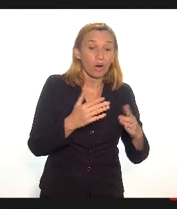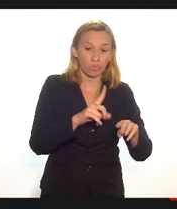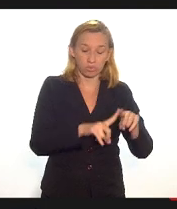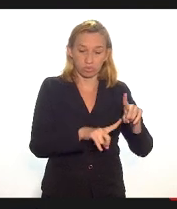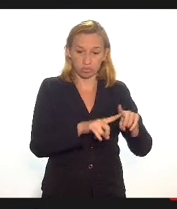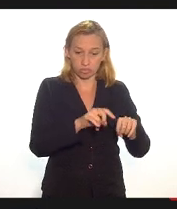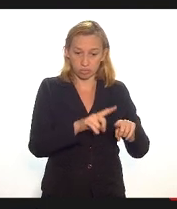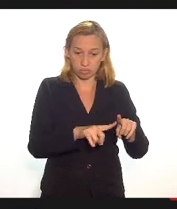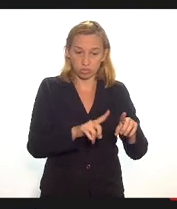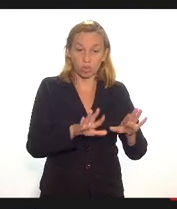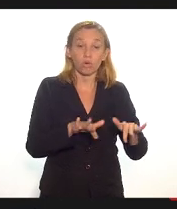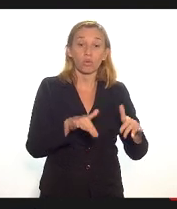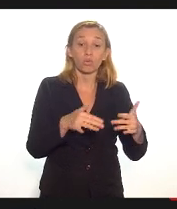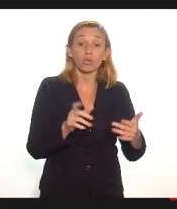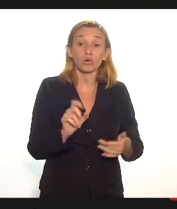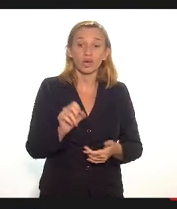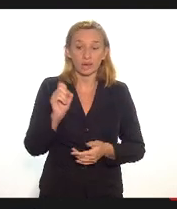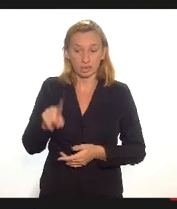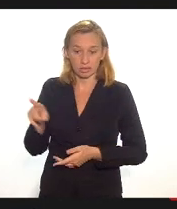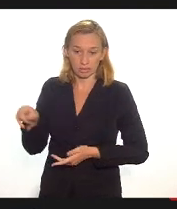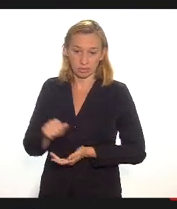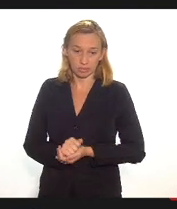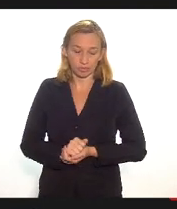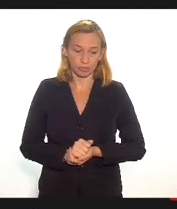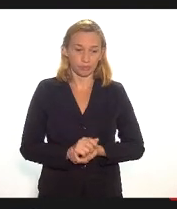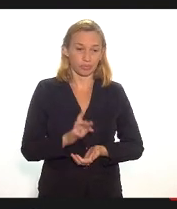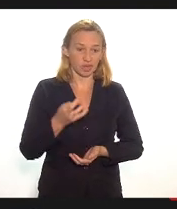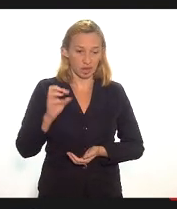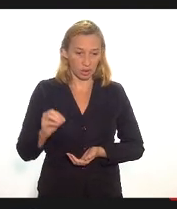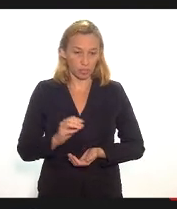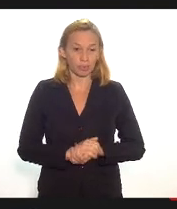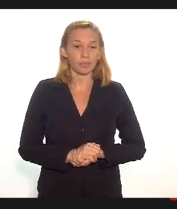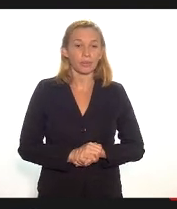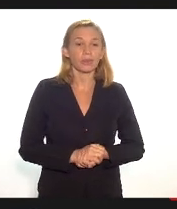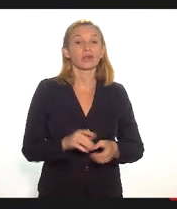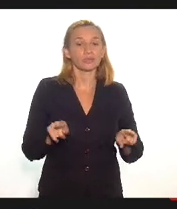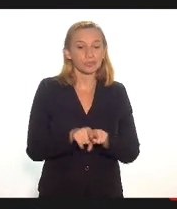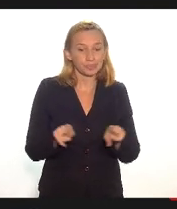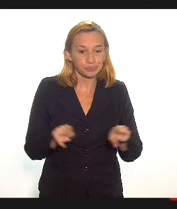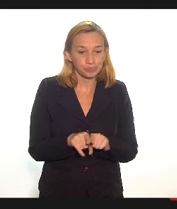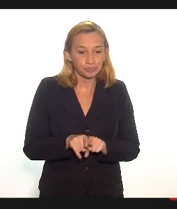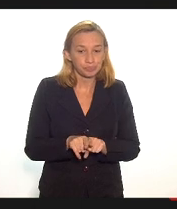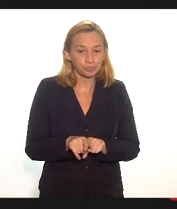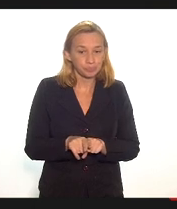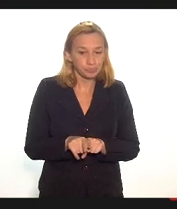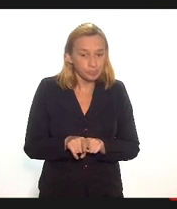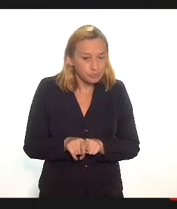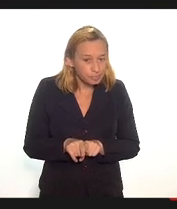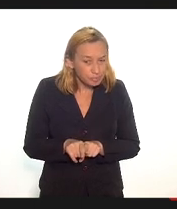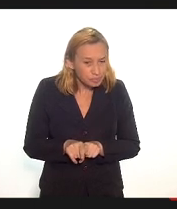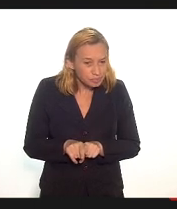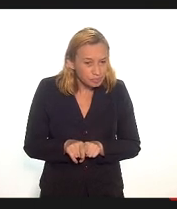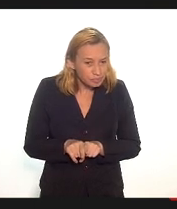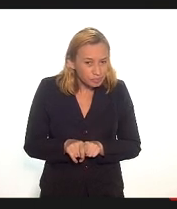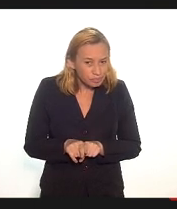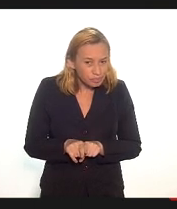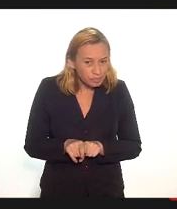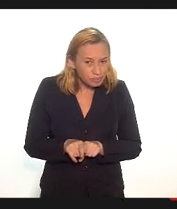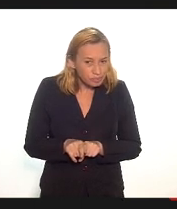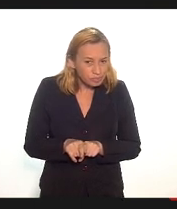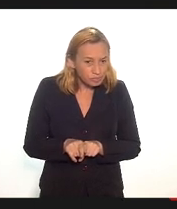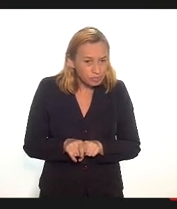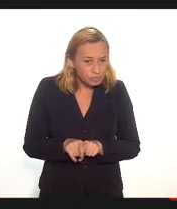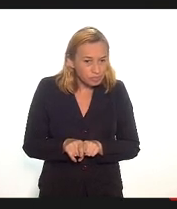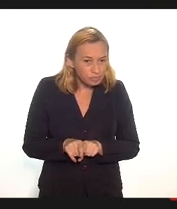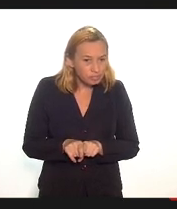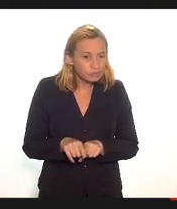que custo e com que critério de rateio, né? E aí também eu vou dizer o seguinte: 2018